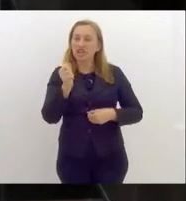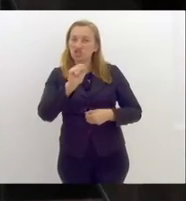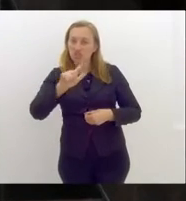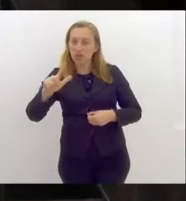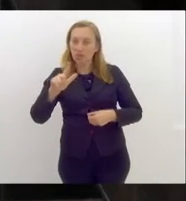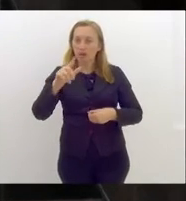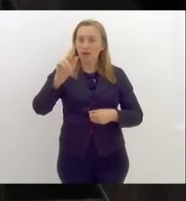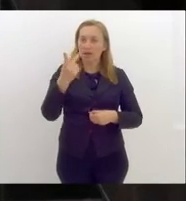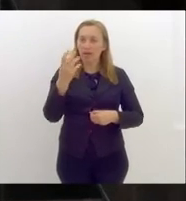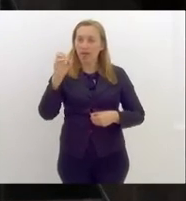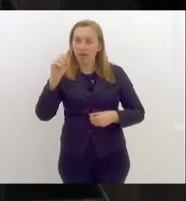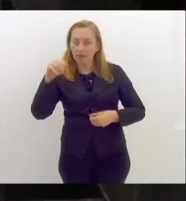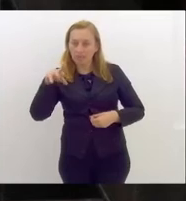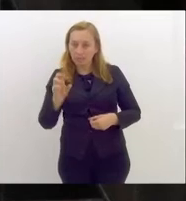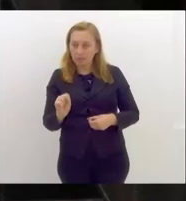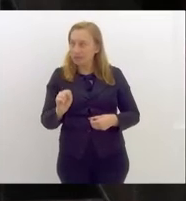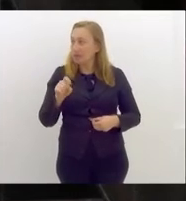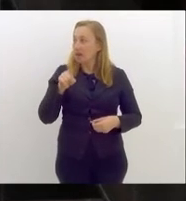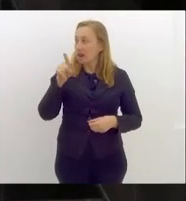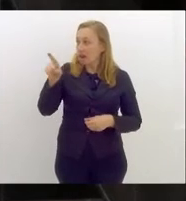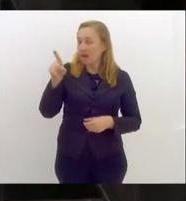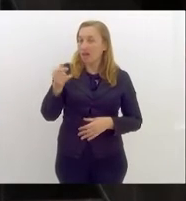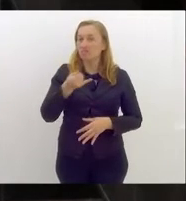infelizmente faleceu